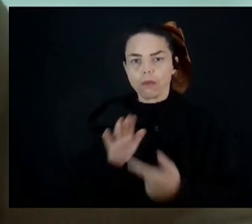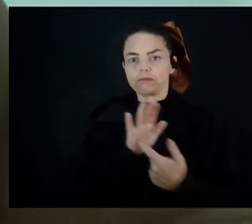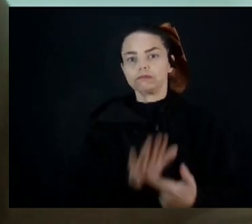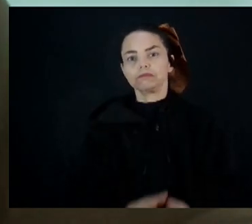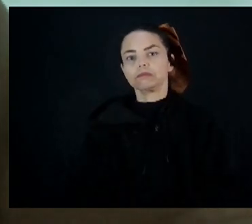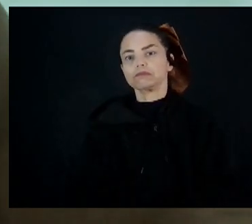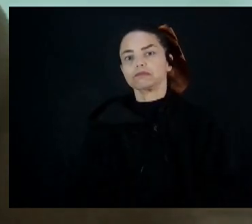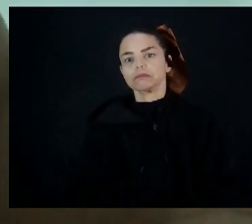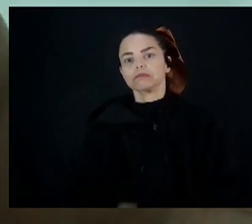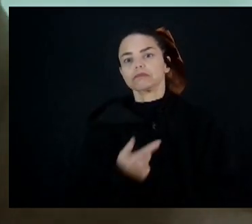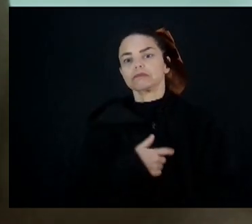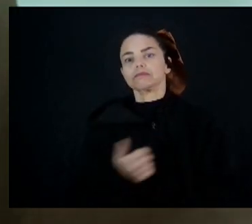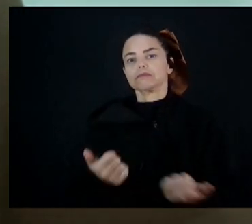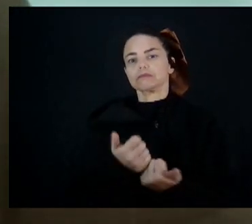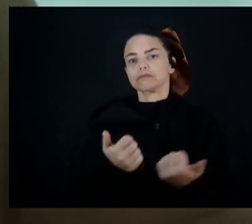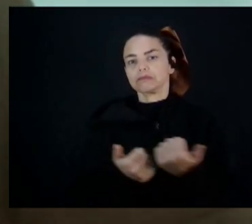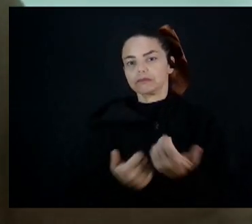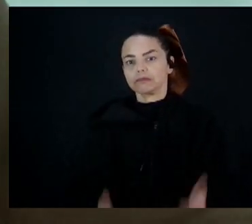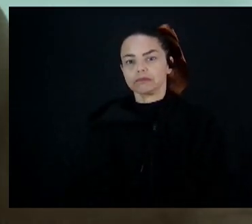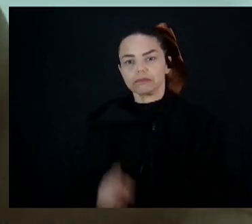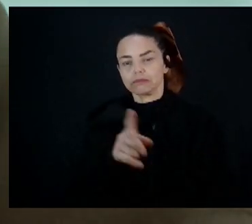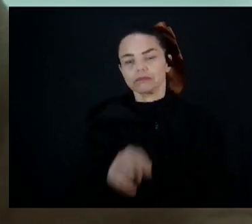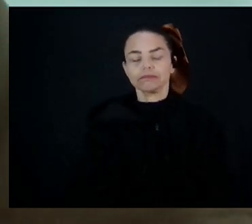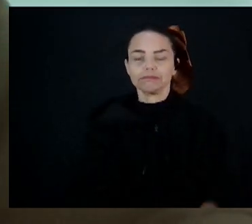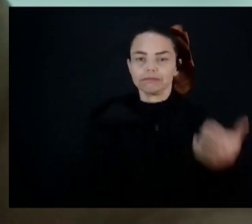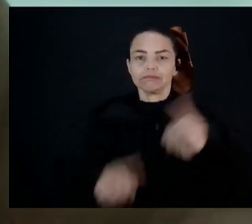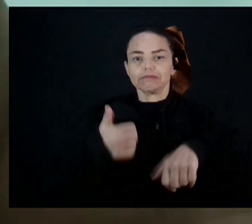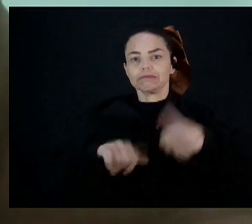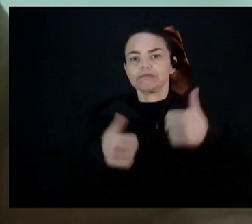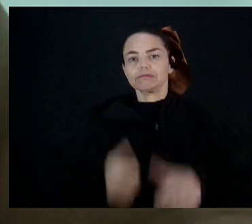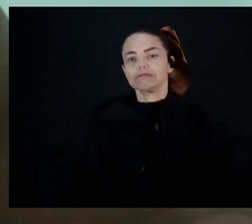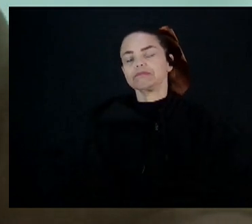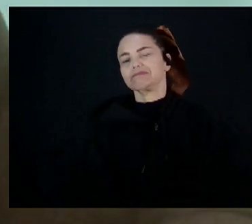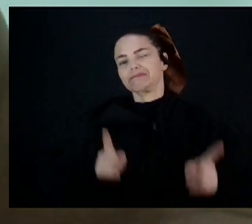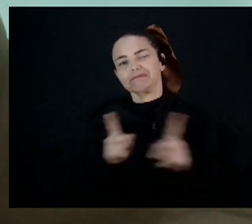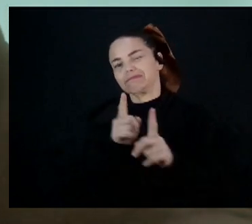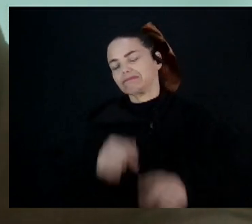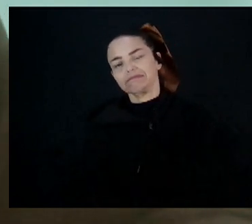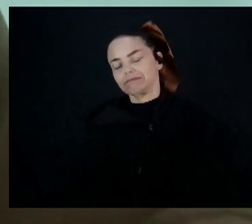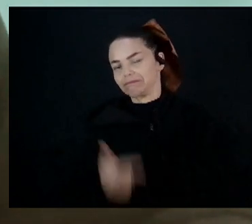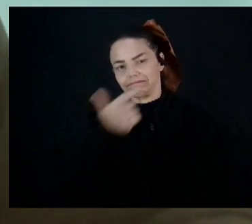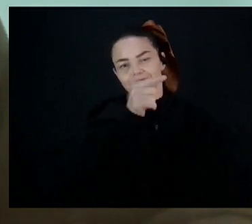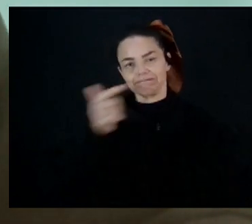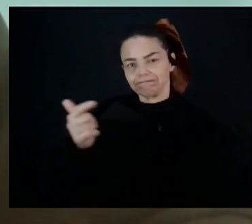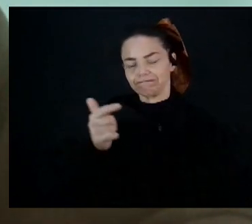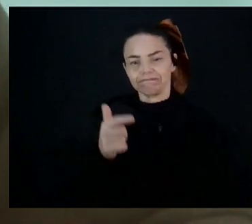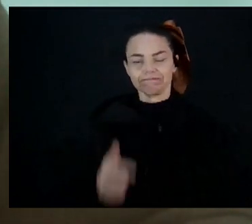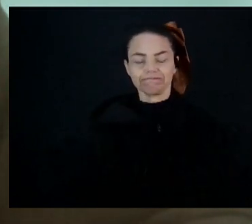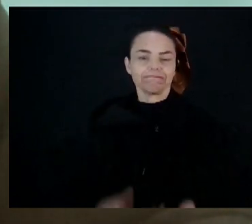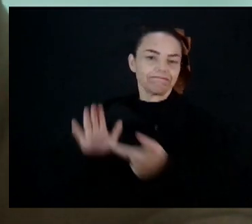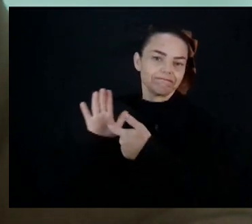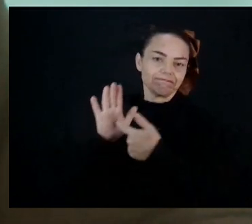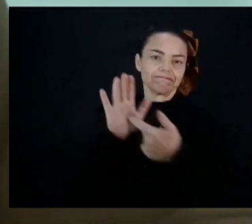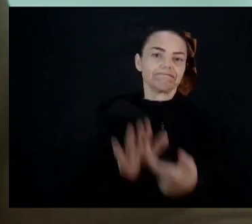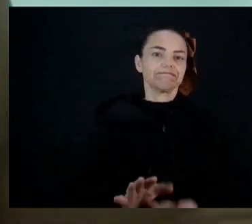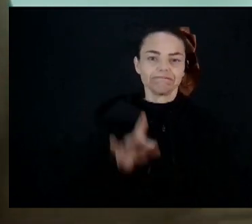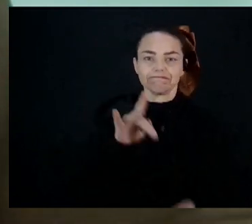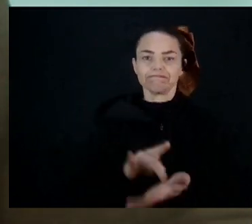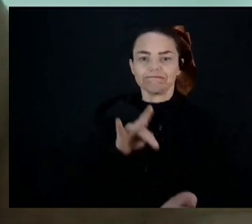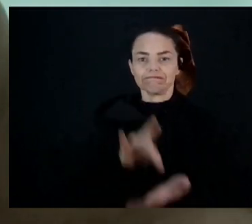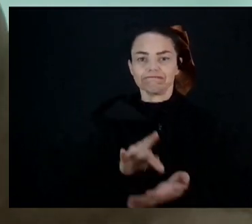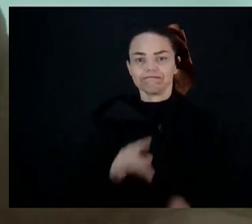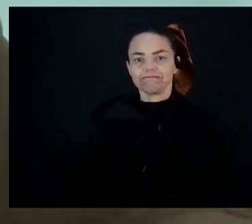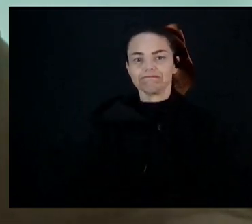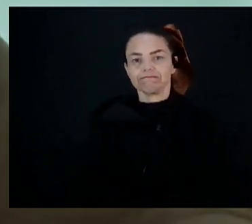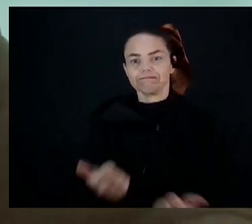uma compensação, mas é uma análise de muito curto prazo, então a gente não tem isso mostrando que realmente é um fator